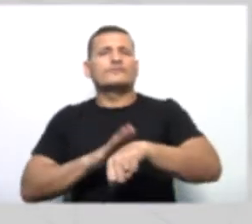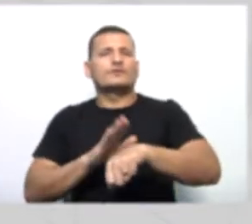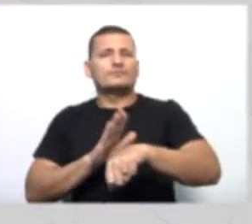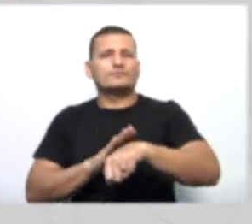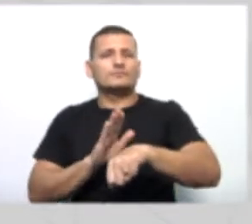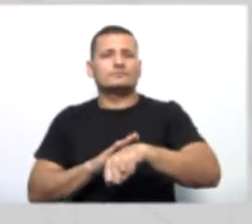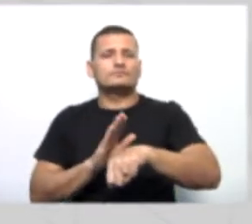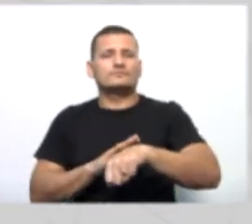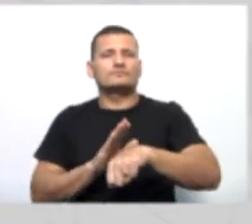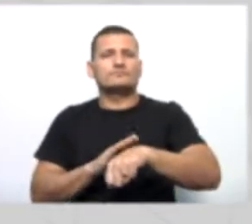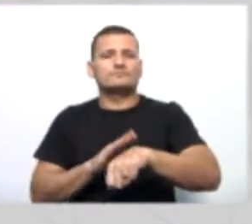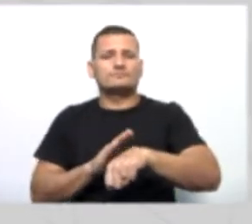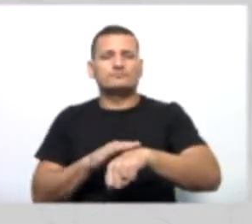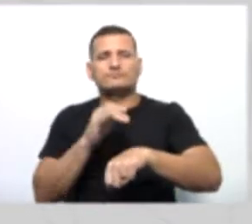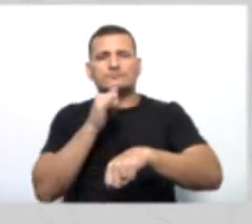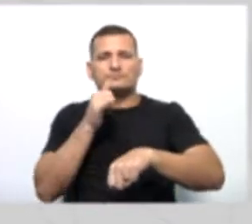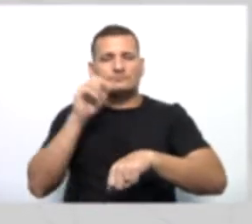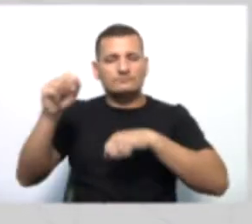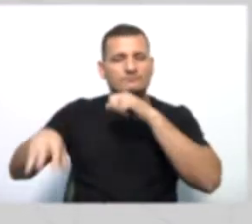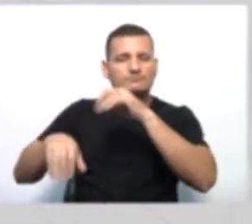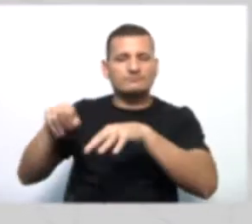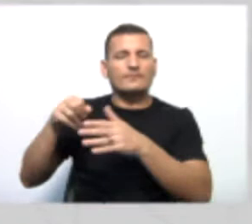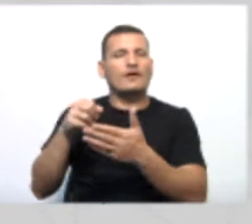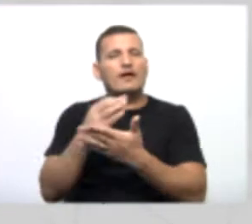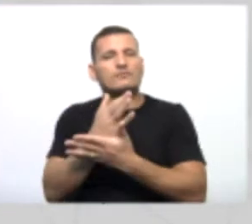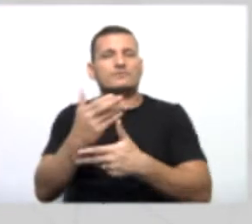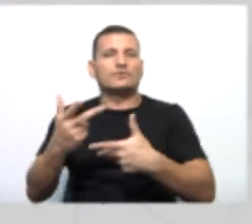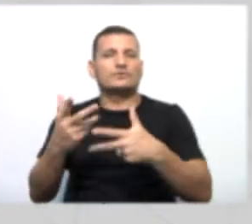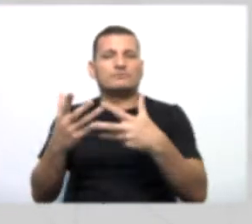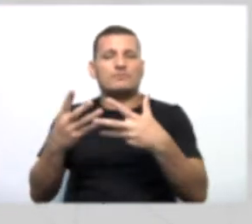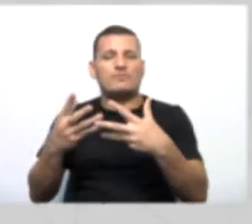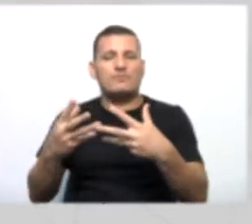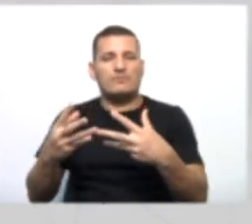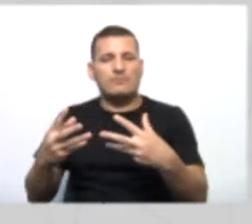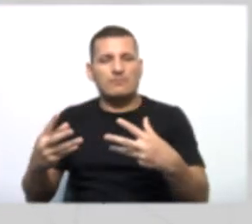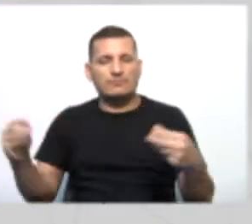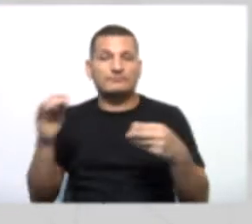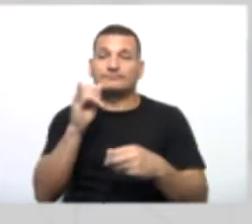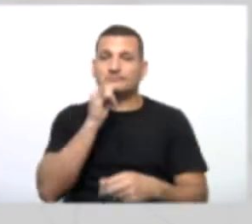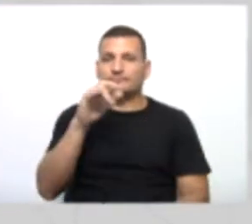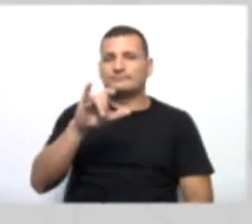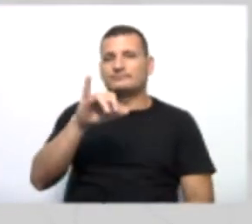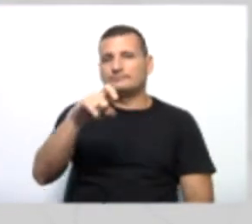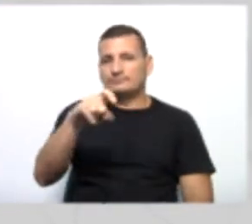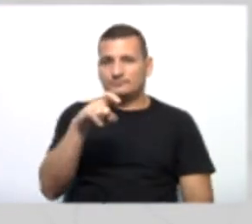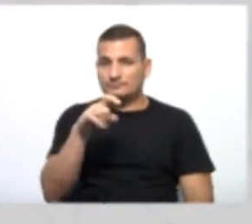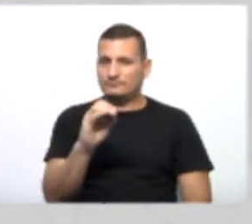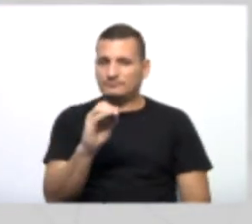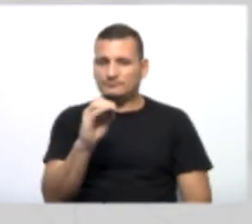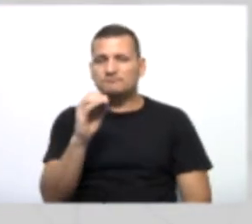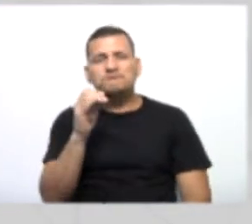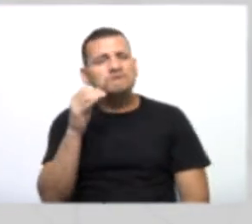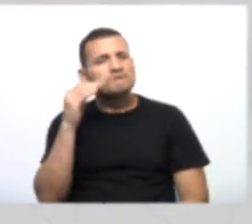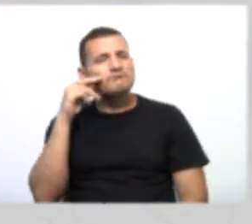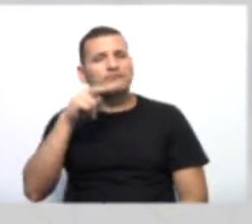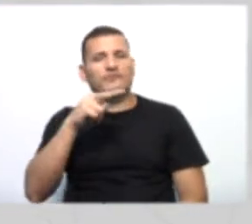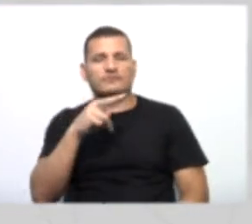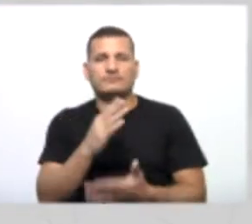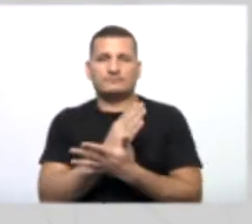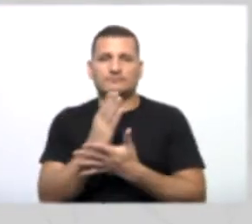se decompor no meio ambiente algumas coisinhas, como por exemplo, lixo, né? Muitos lixos. Vamos ver alguns detalhes